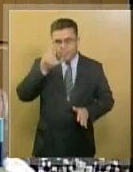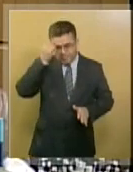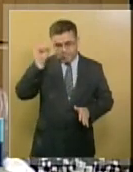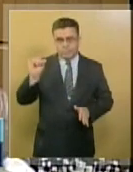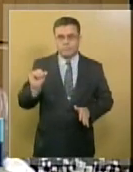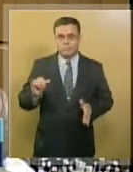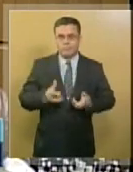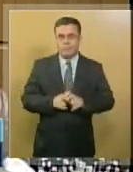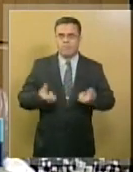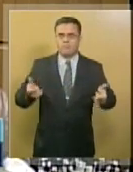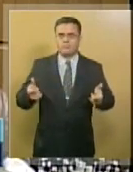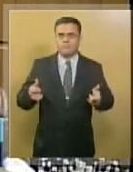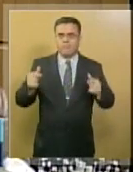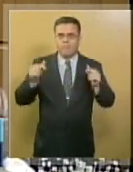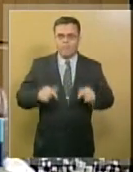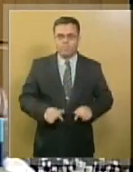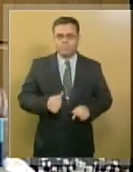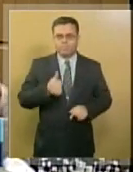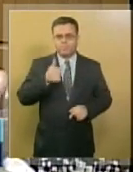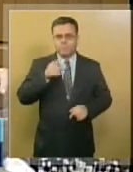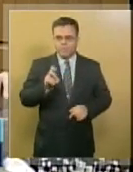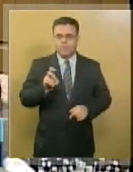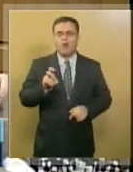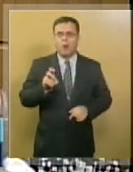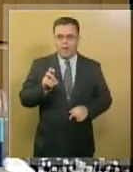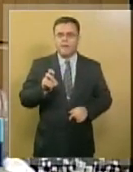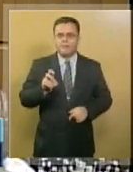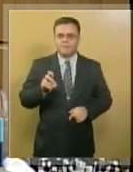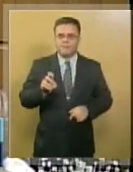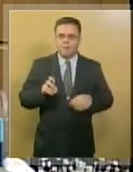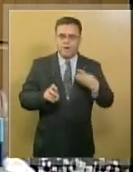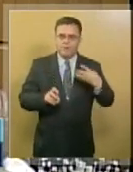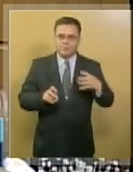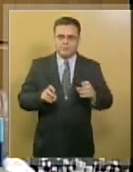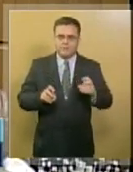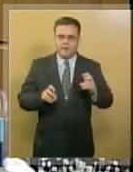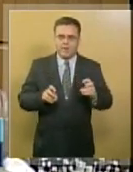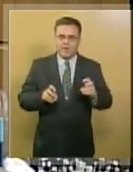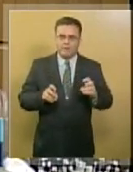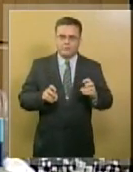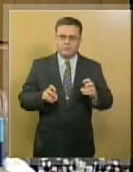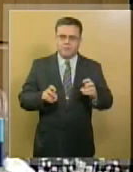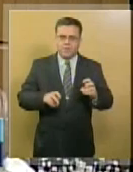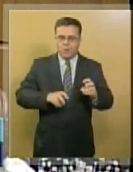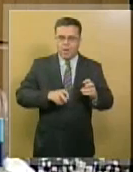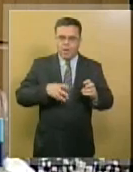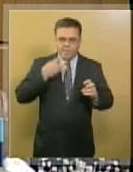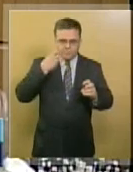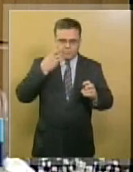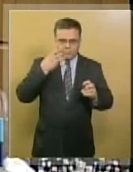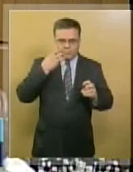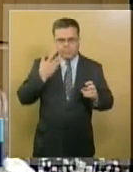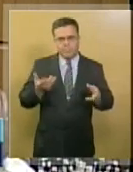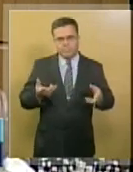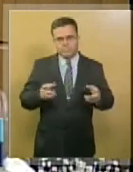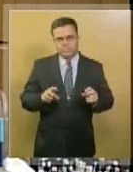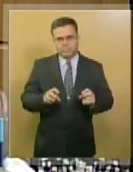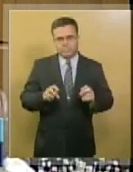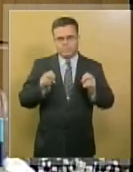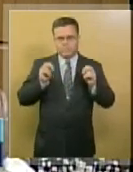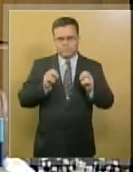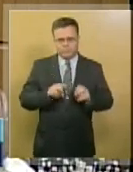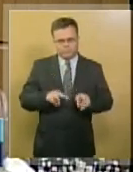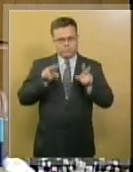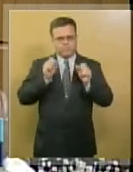populacional, porque hoje nascem 15 cães e 45 gatos para cada ser humano. Senhores, uma gata